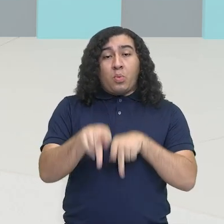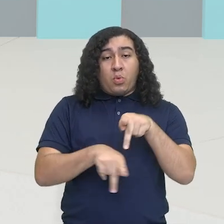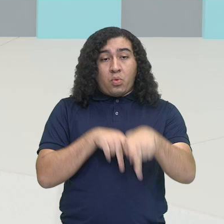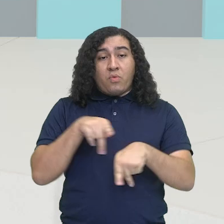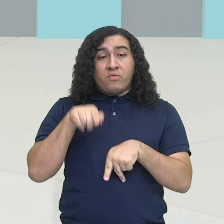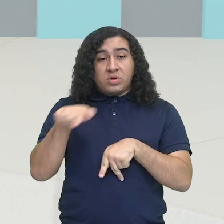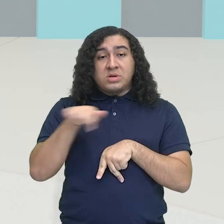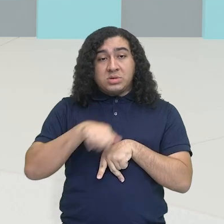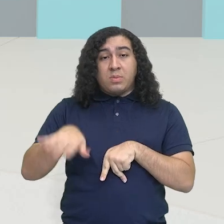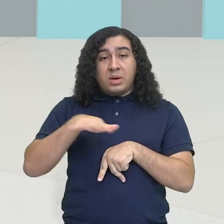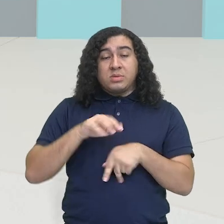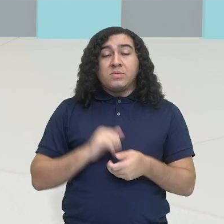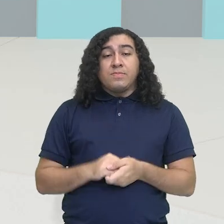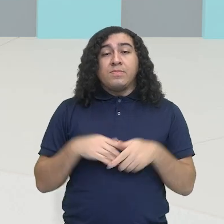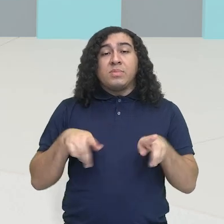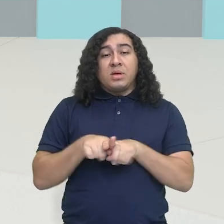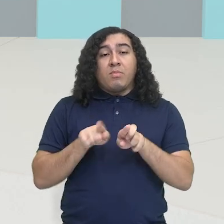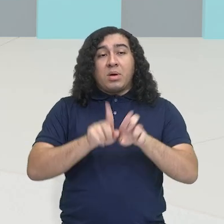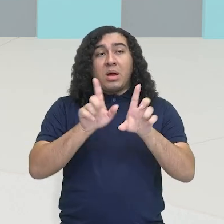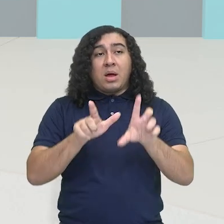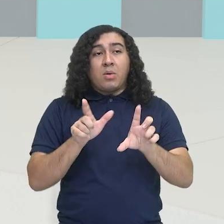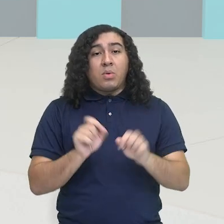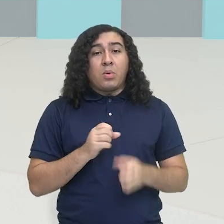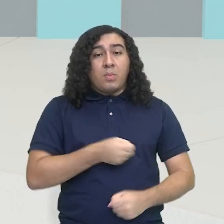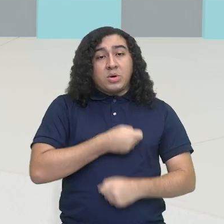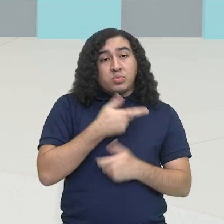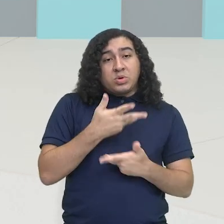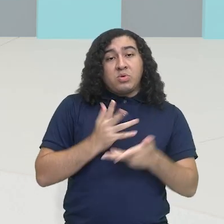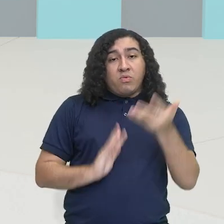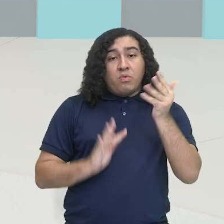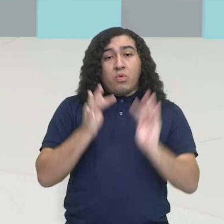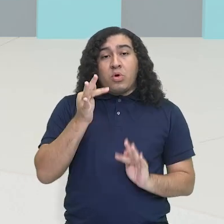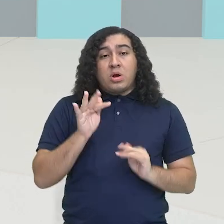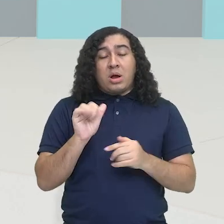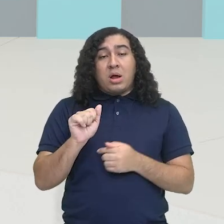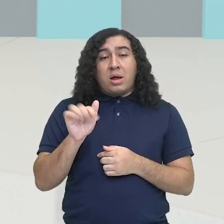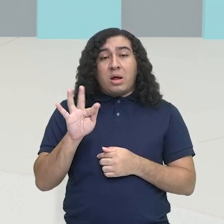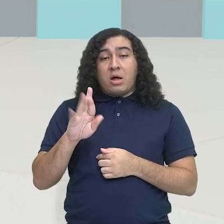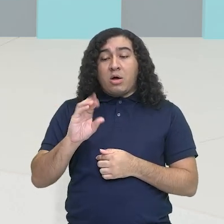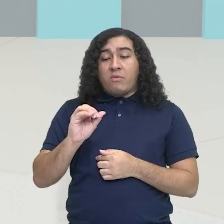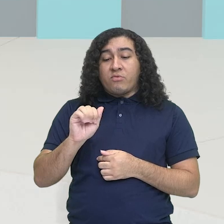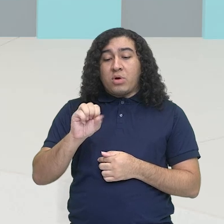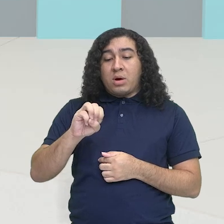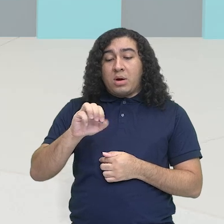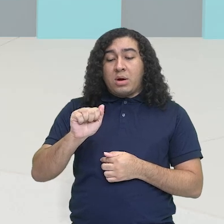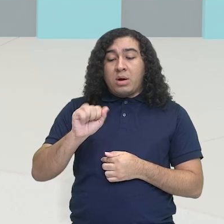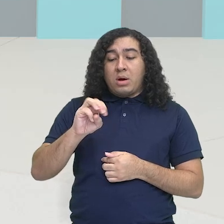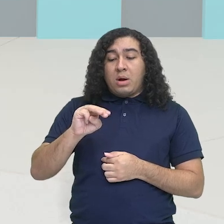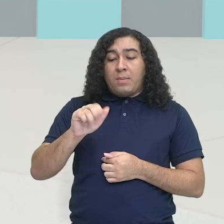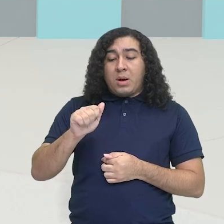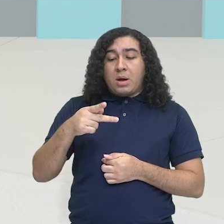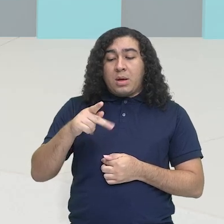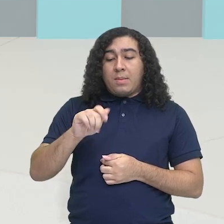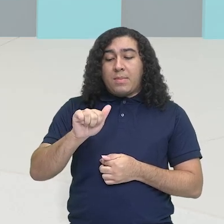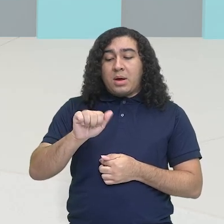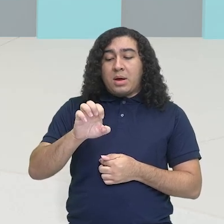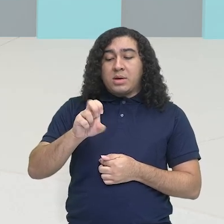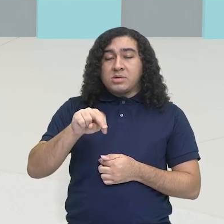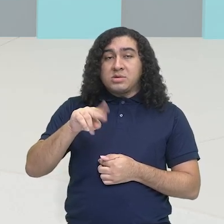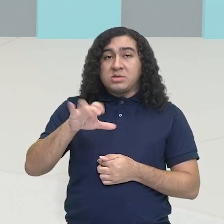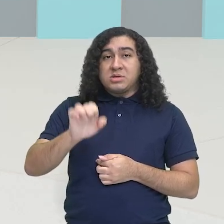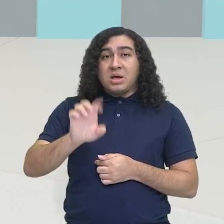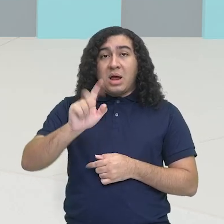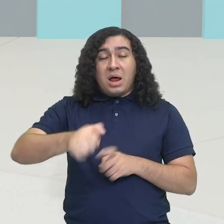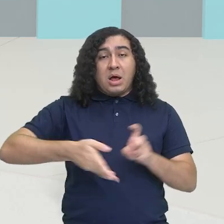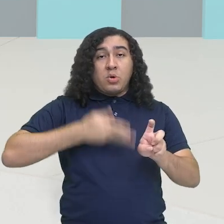da região. E o Marabaixo é uma manifestação folclórica afro-amapaense que vai homenagear, então, o